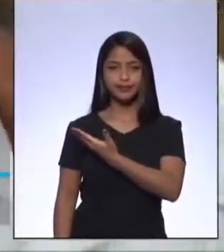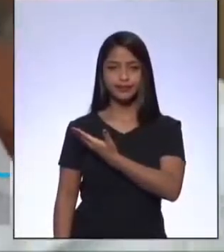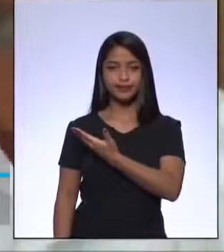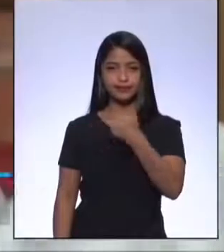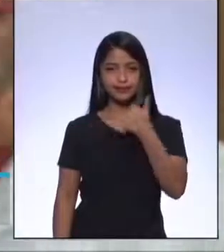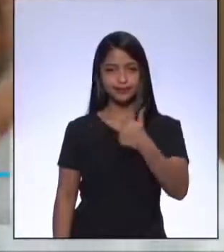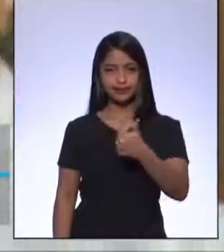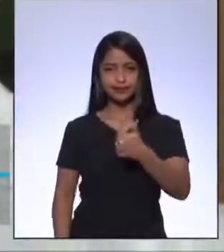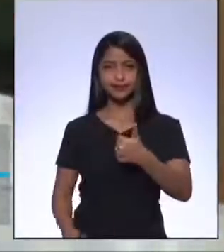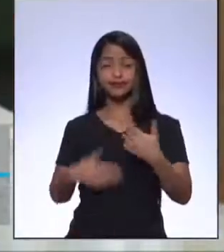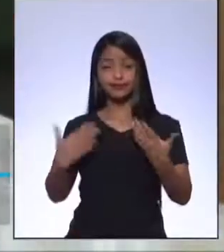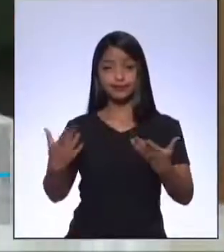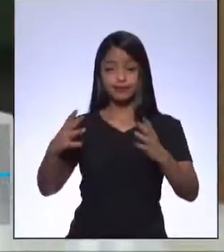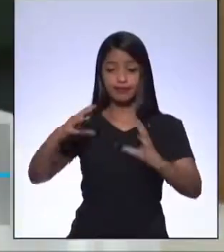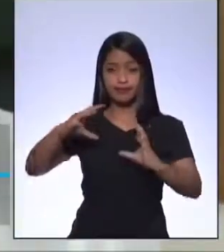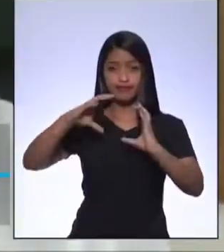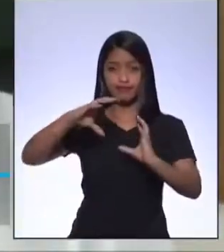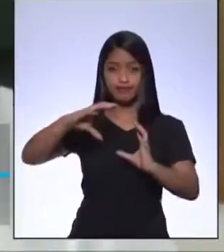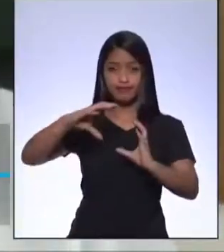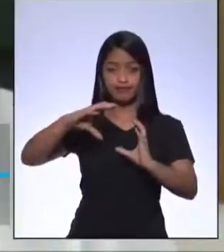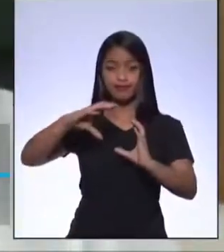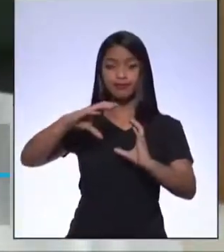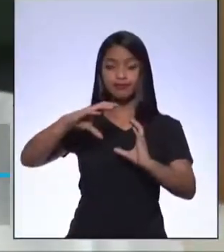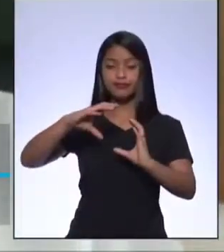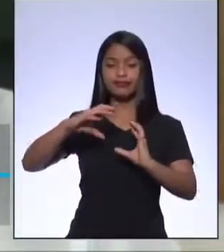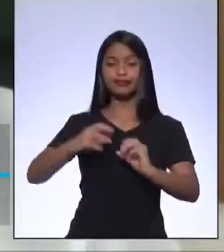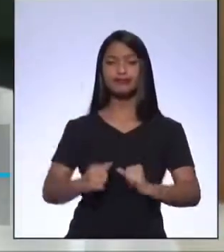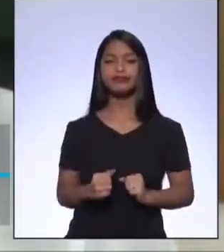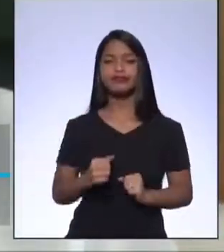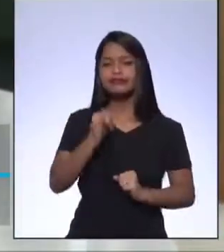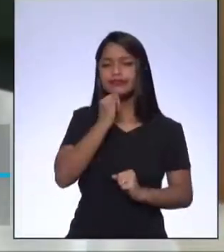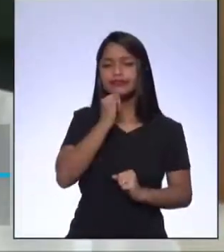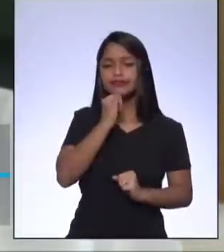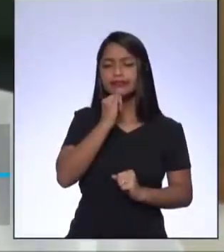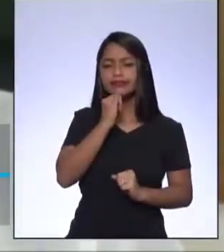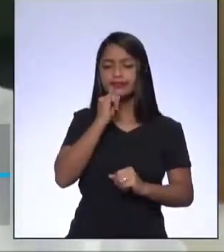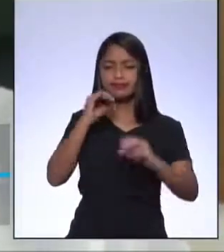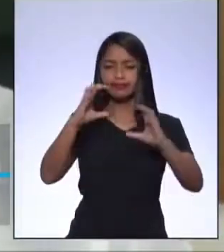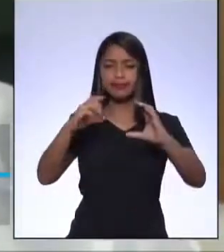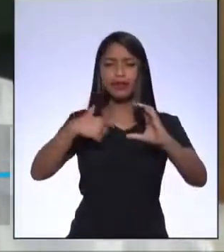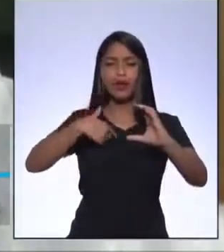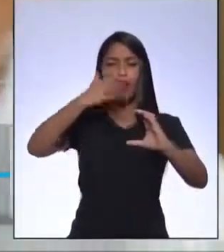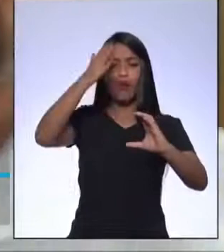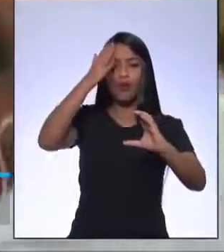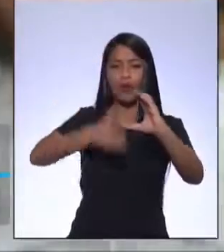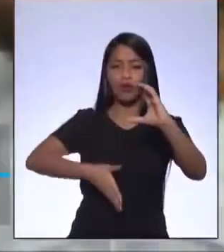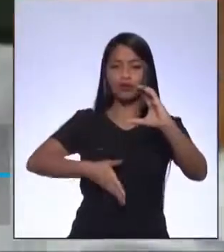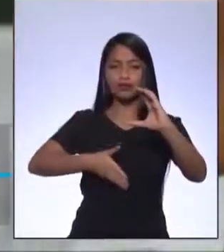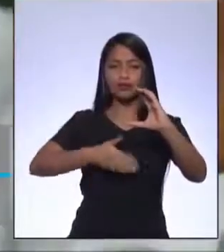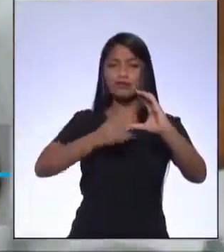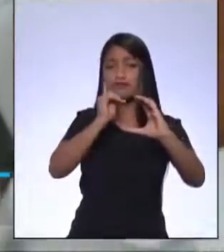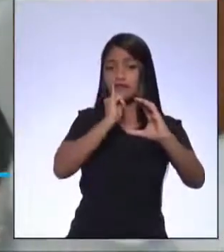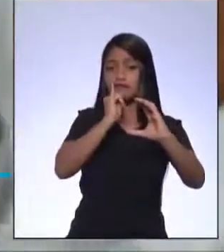Tudo bem? Uma esfera. Se eu cortar essa esfera ao meio...